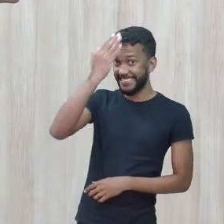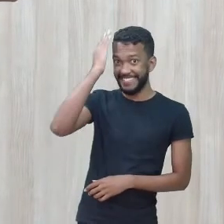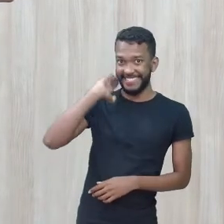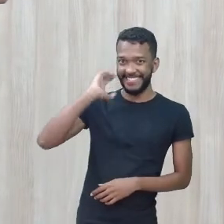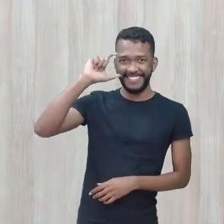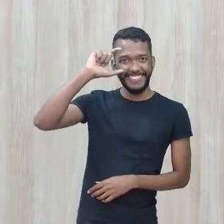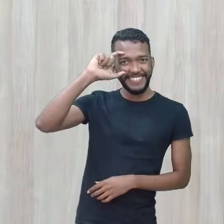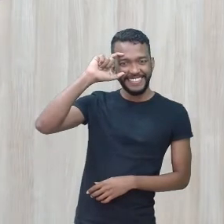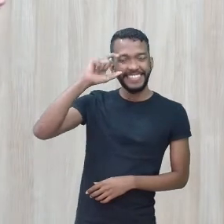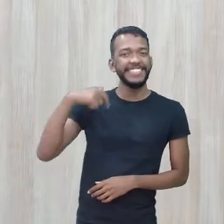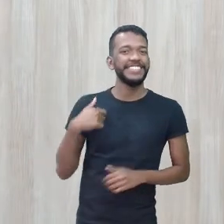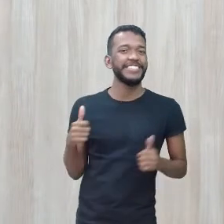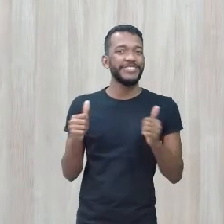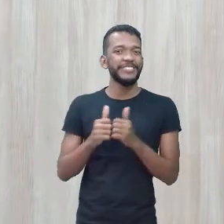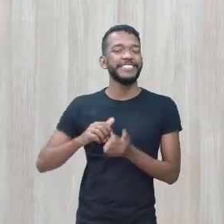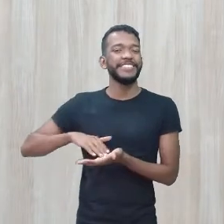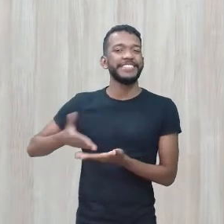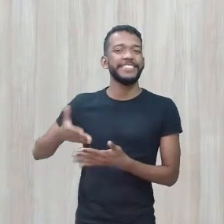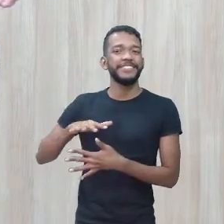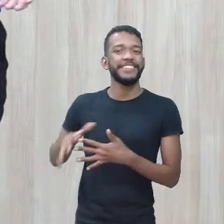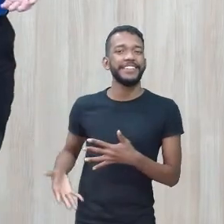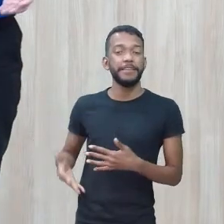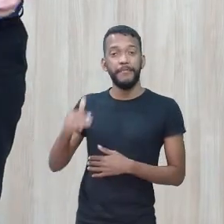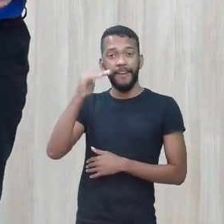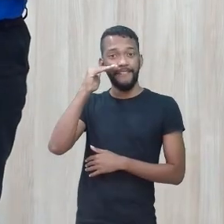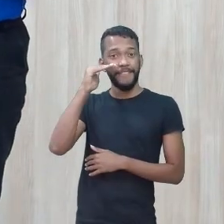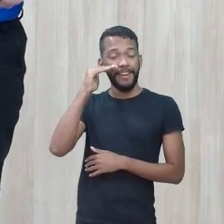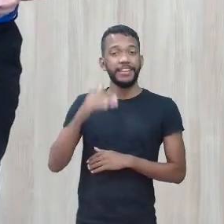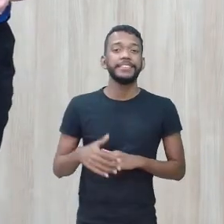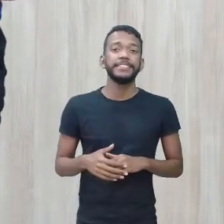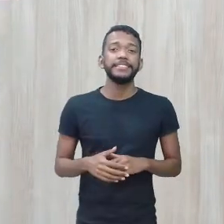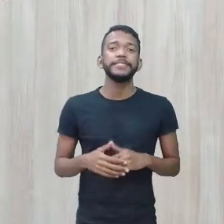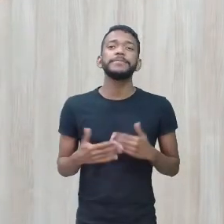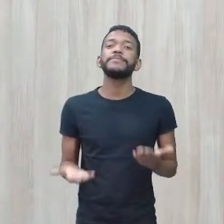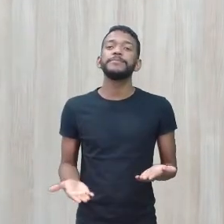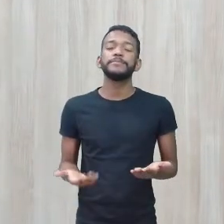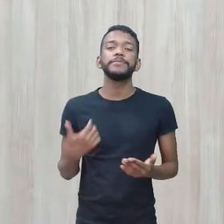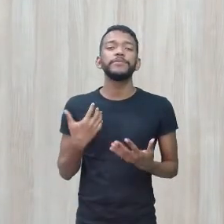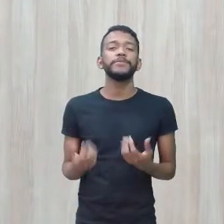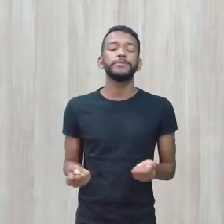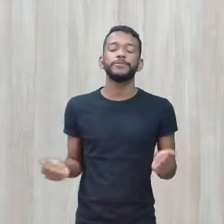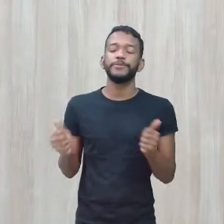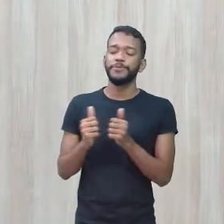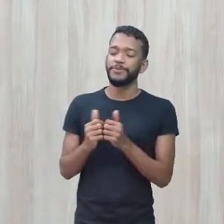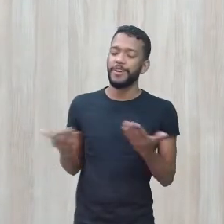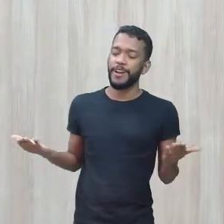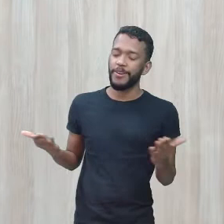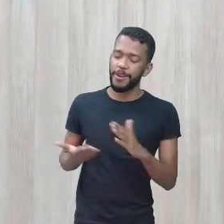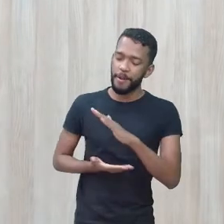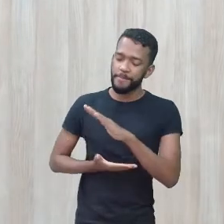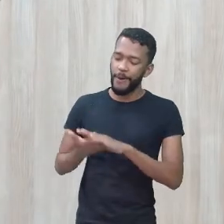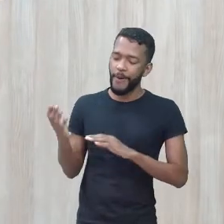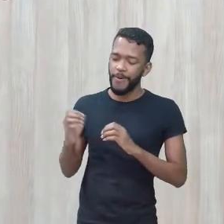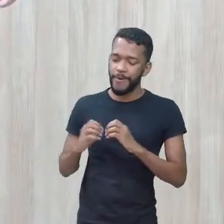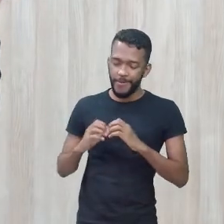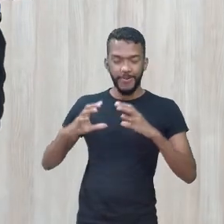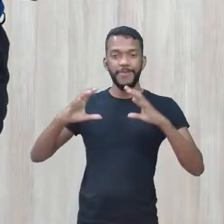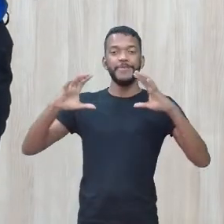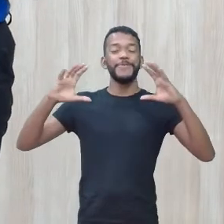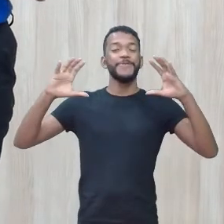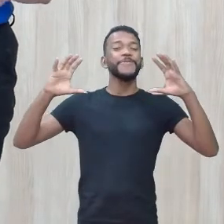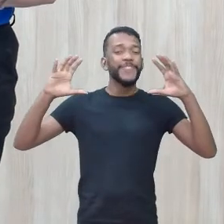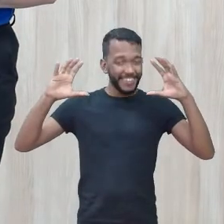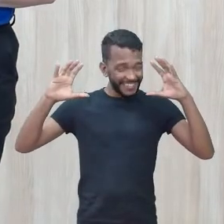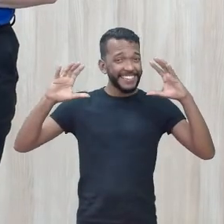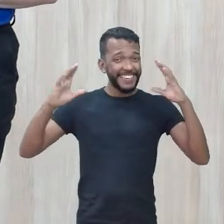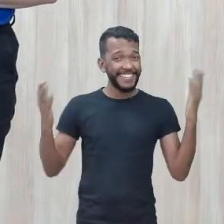Estou aqui com o nosso intérprete de Libras, Efraim, e vamos juntos nessa viagem para passarmos um momento legal